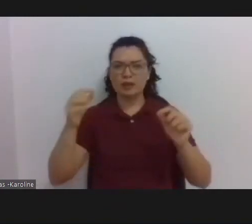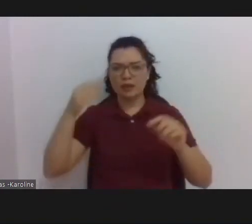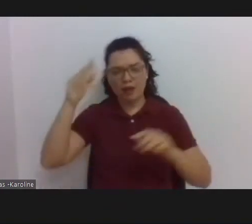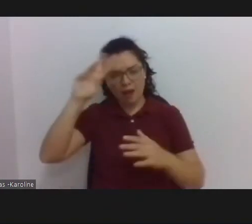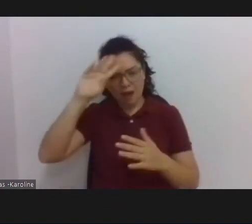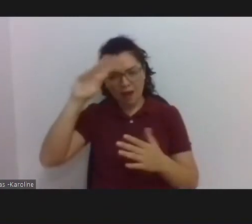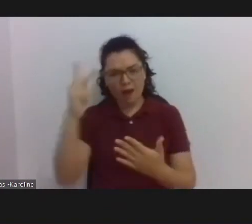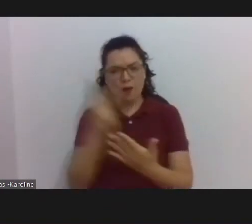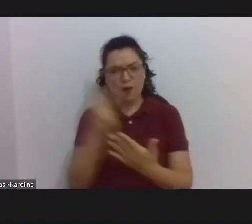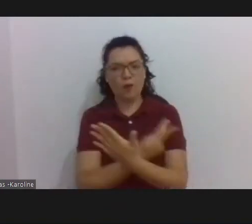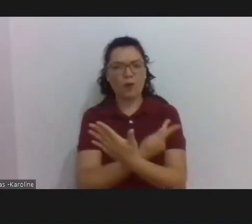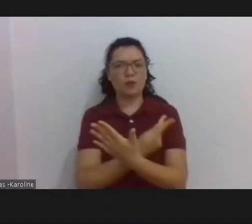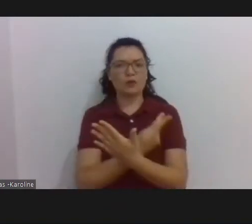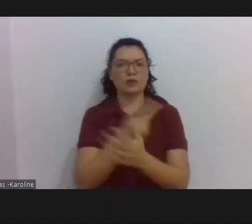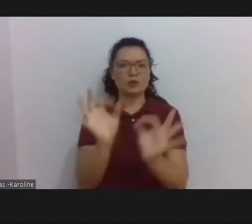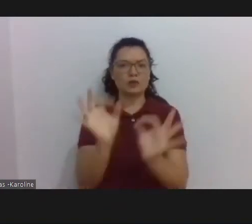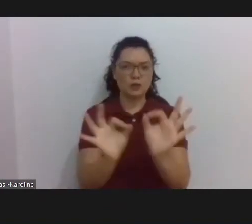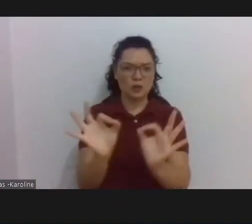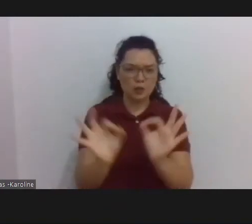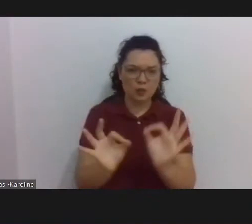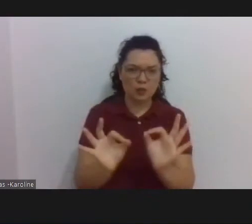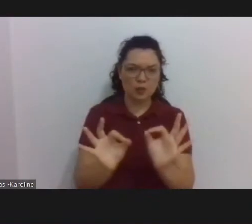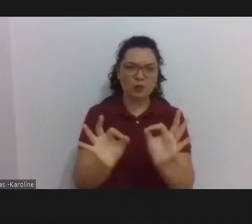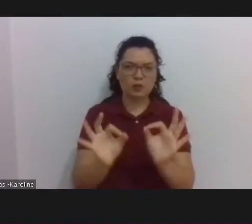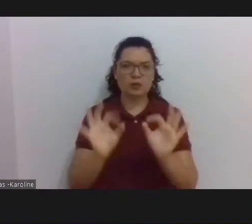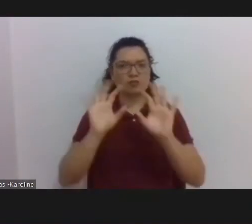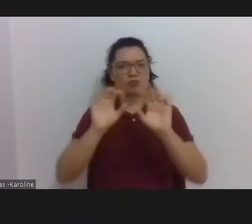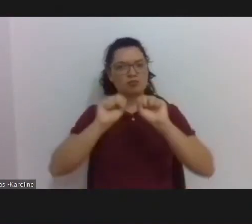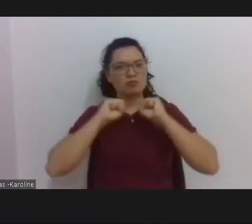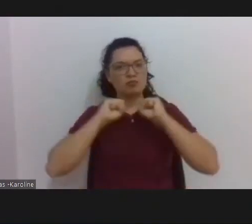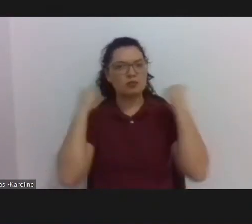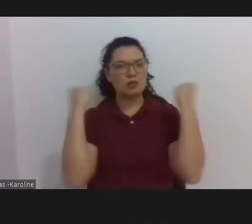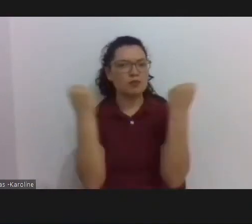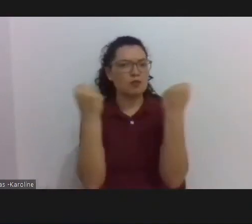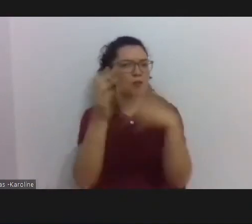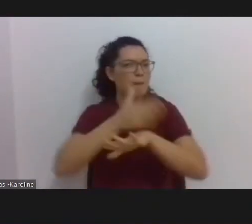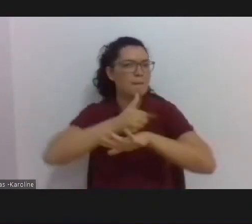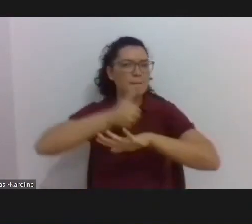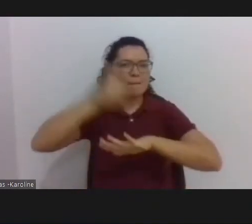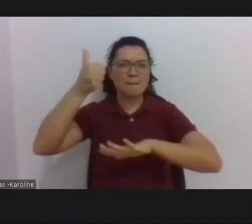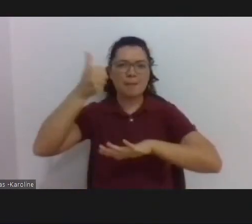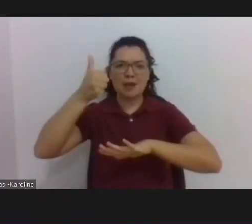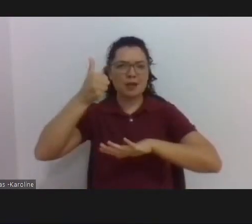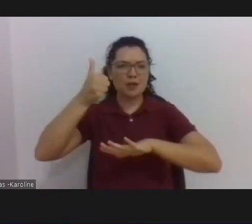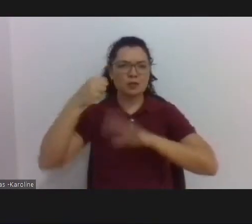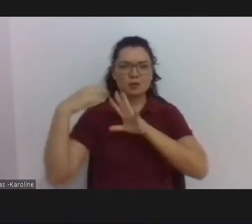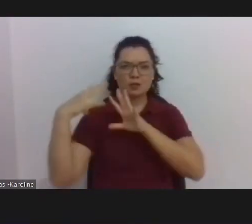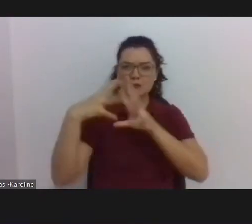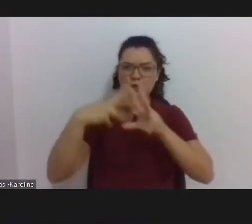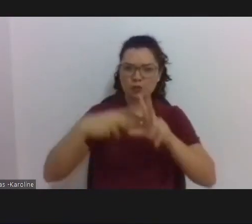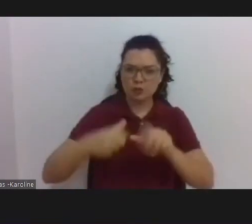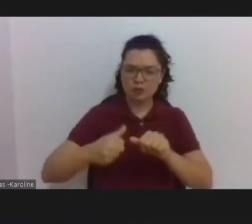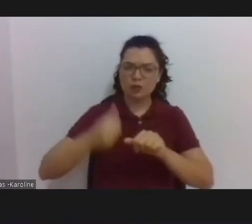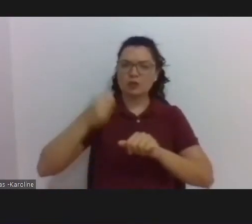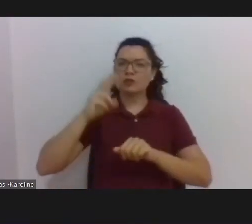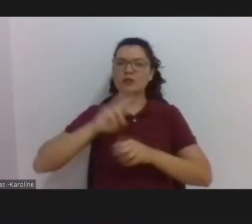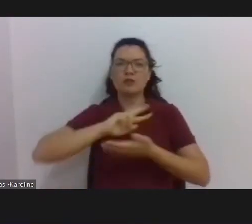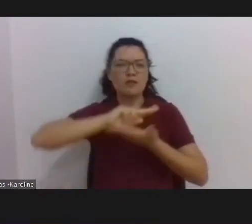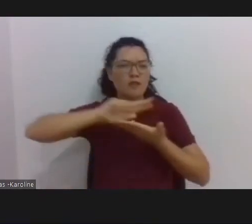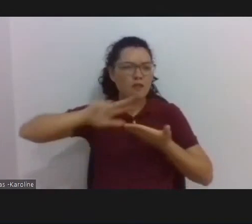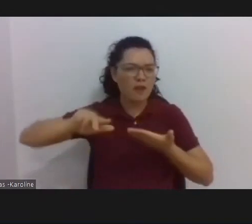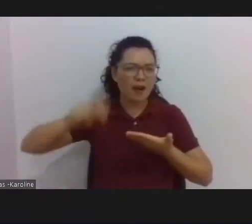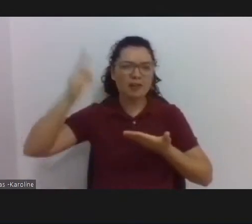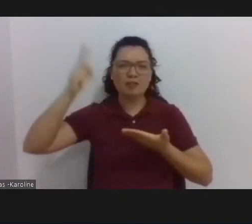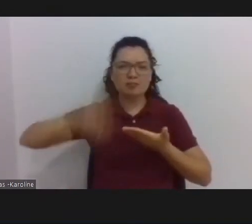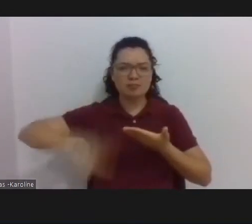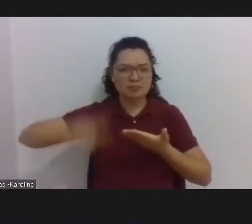eu diria, do mais longo de todos os Enam Park. Como tantas vezes foi lembrado na mesa de abertura, programado